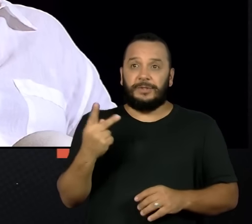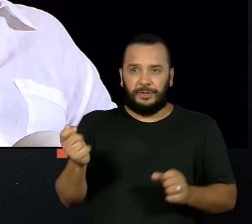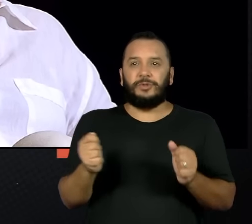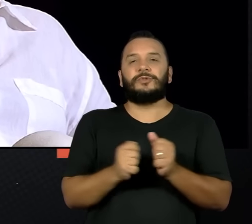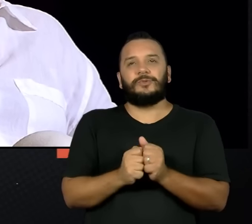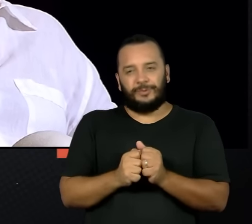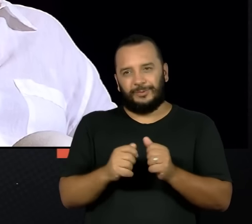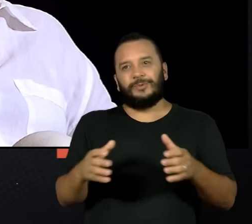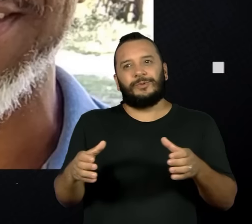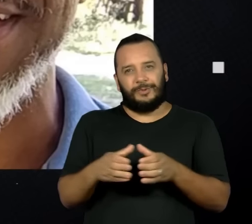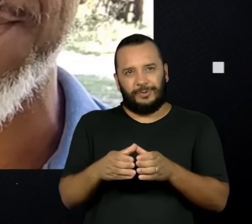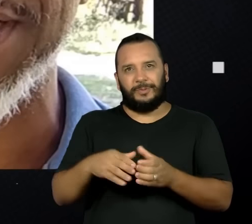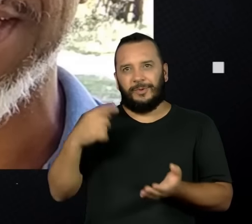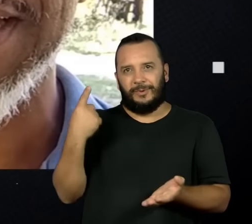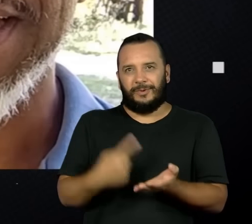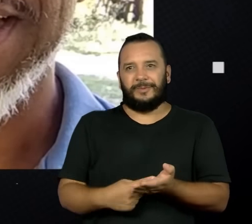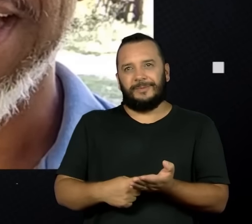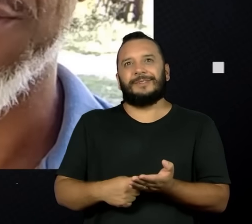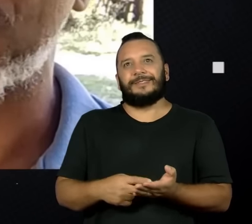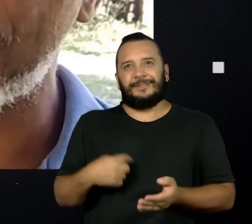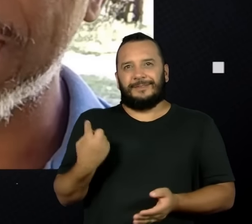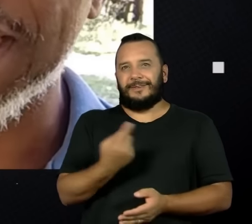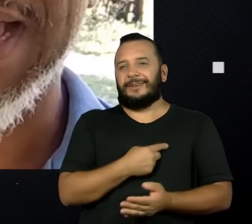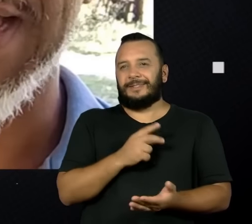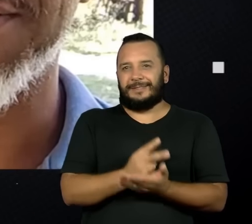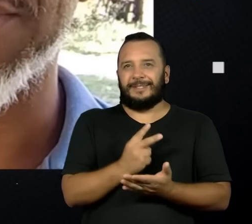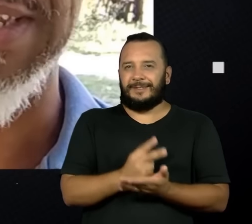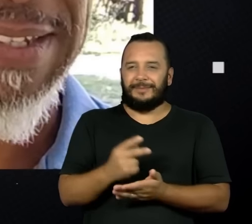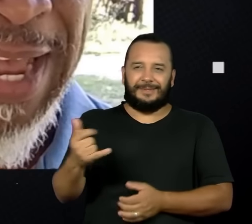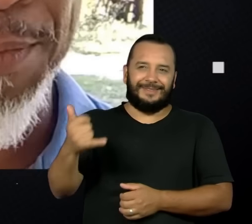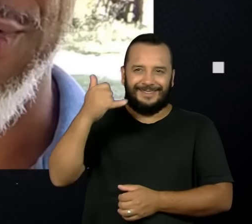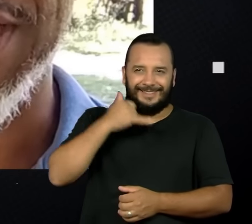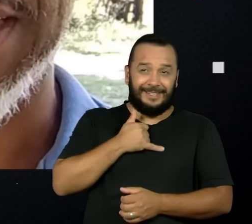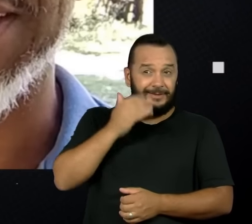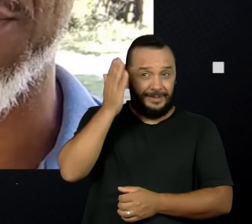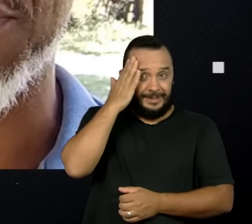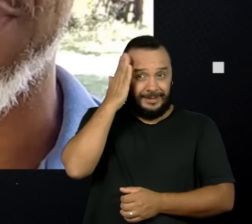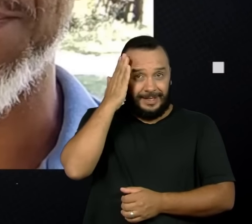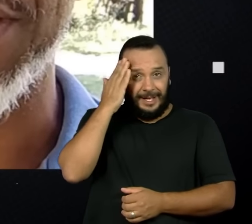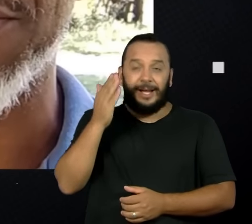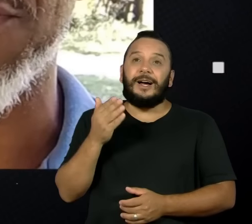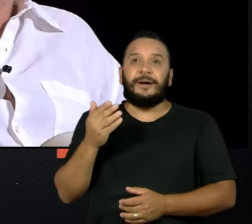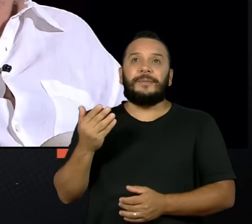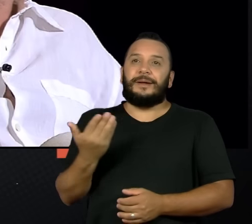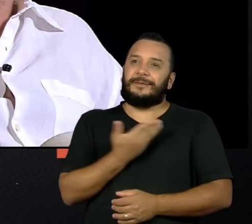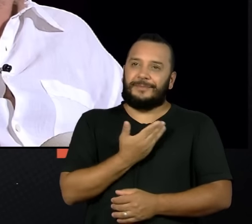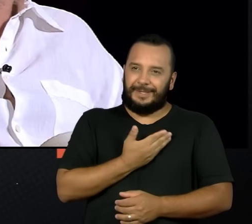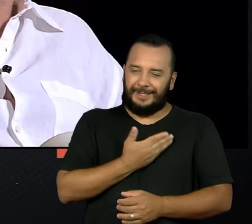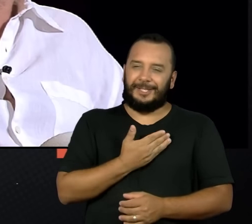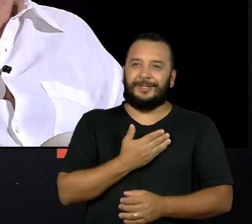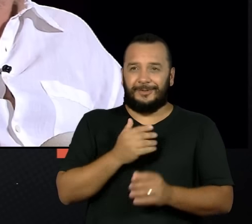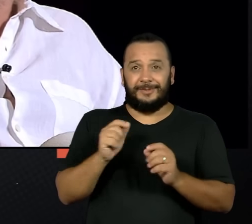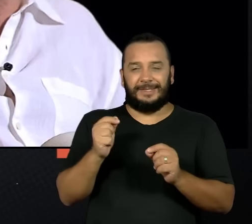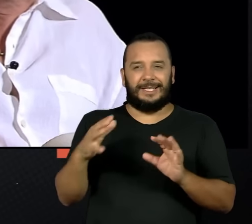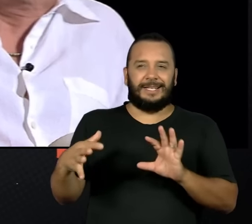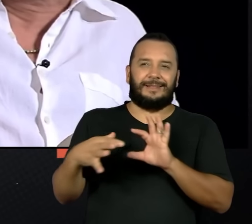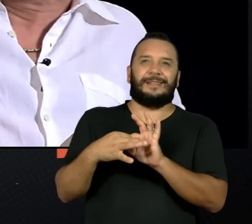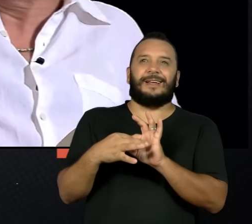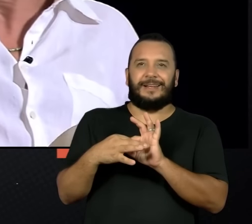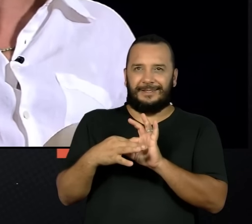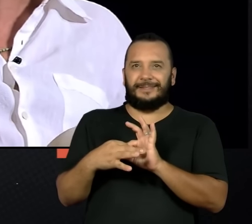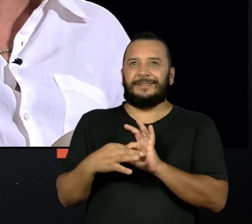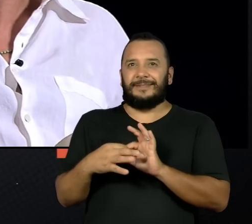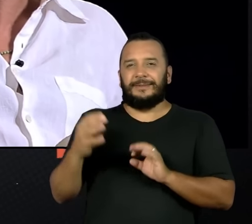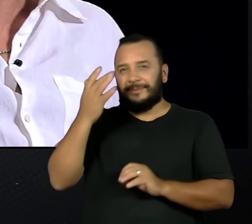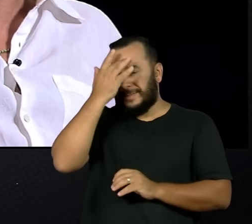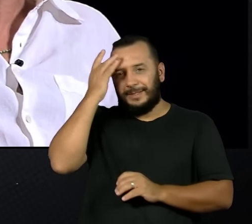um time Conte com a gente sempre é só ligar você sabe os canais dos seus amigos você sempre criou laços sempre